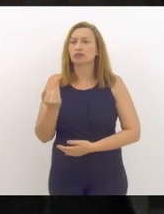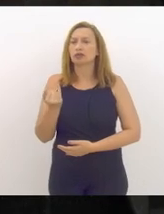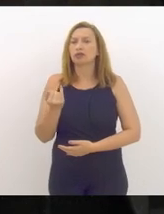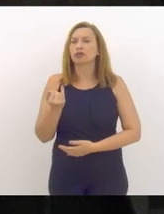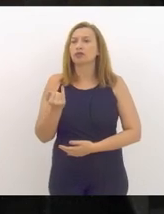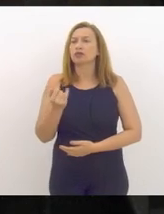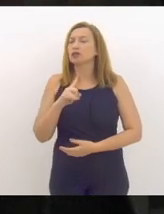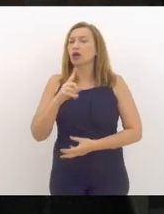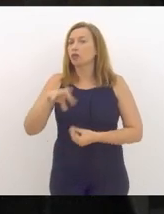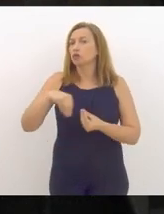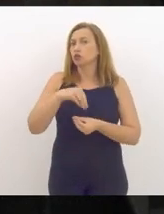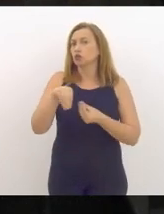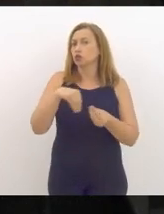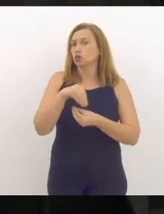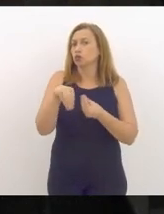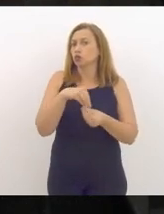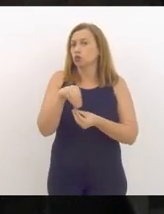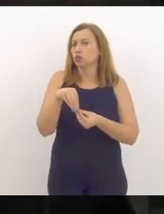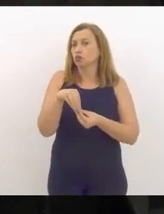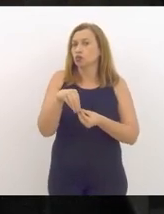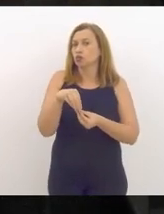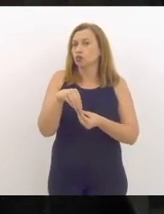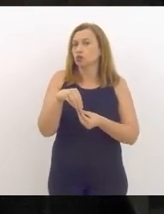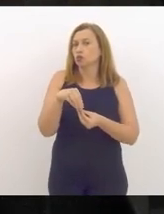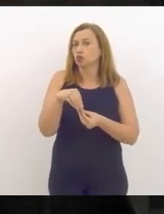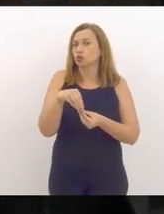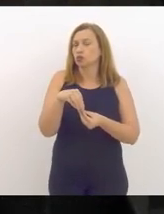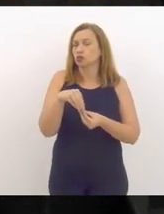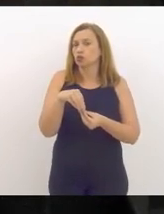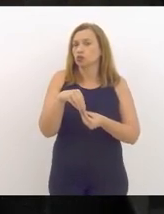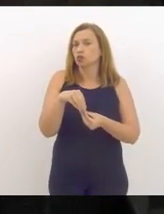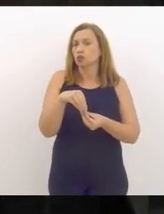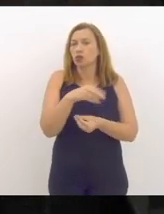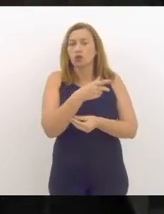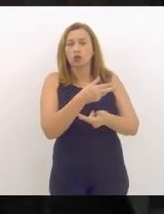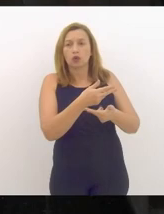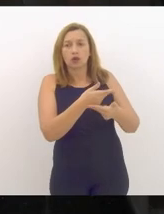não se misture o joio com trigo.